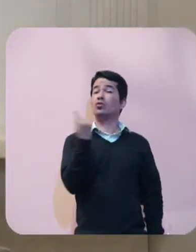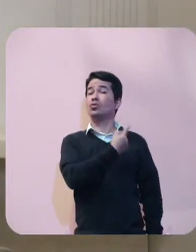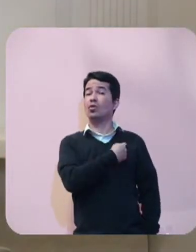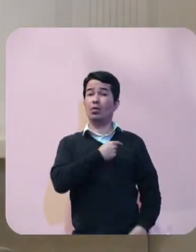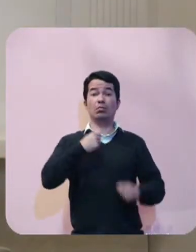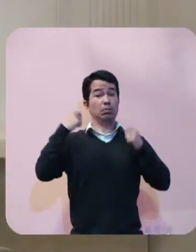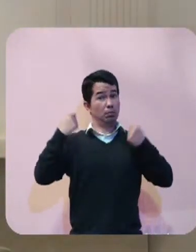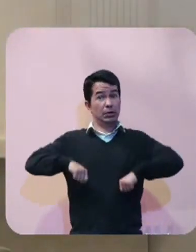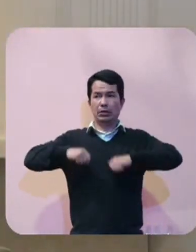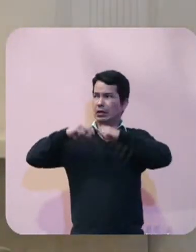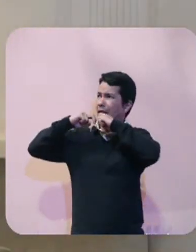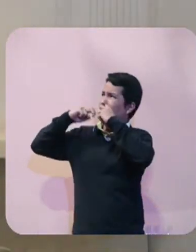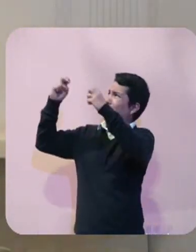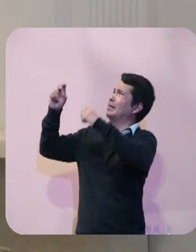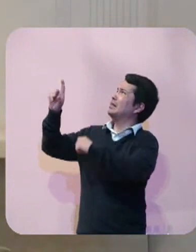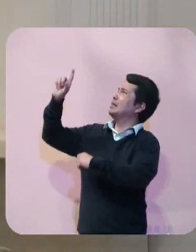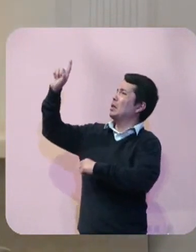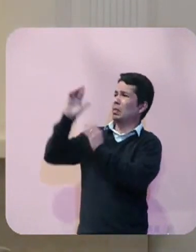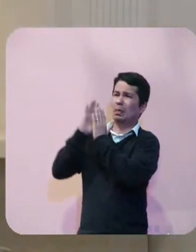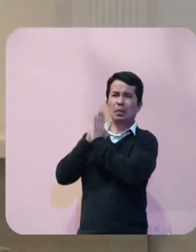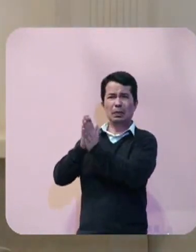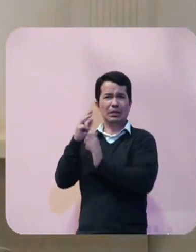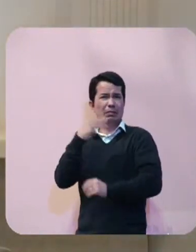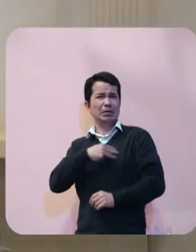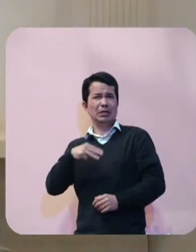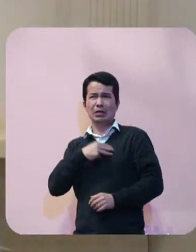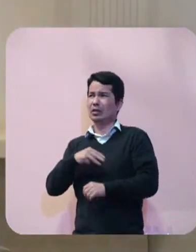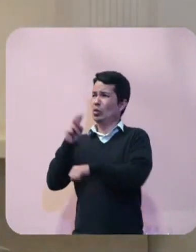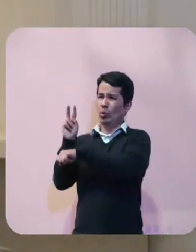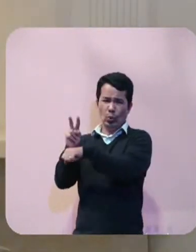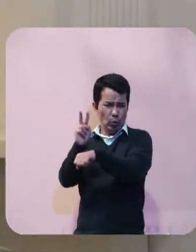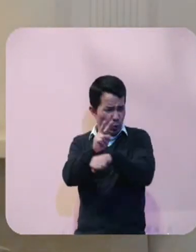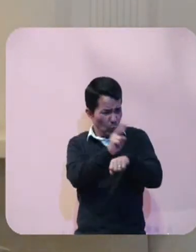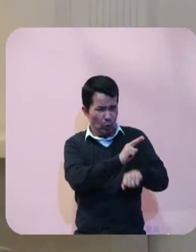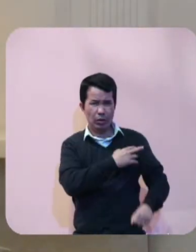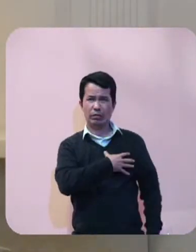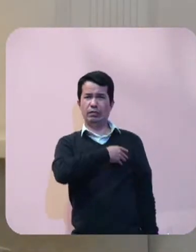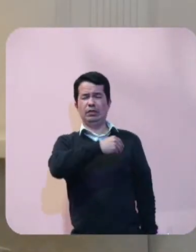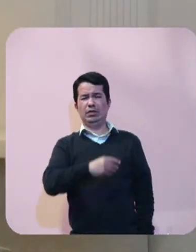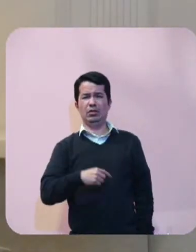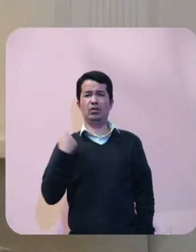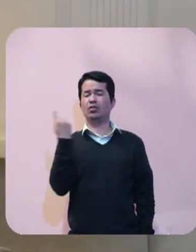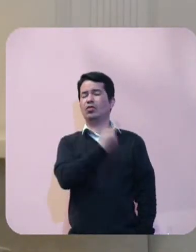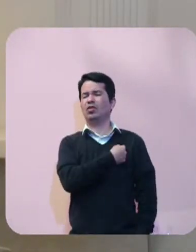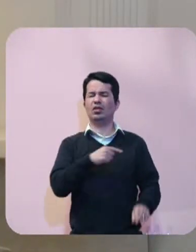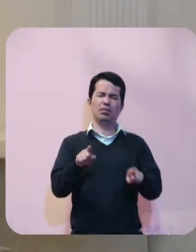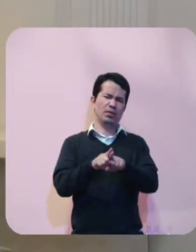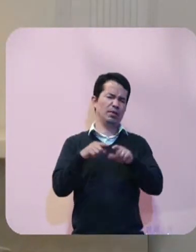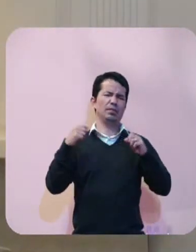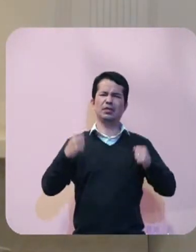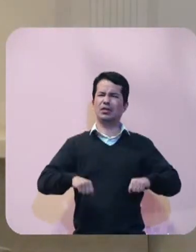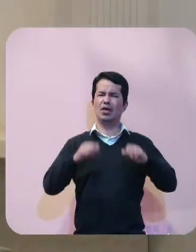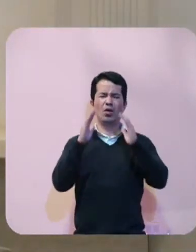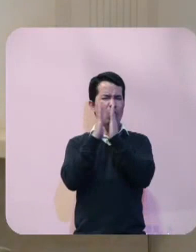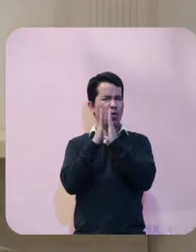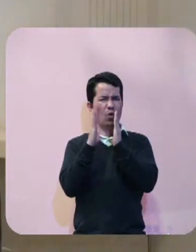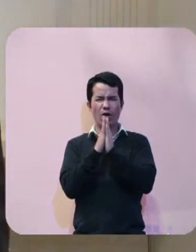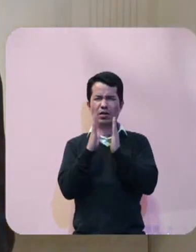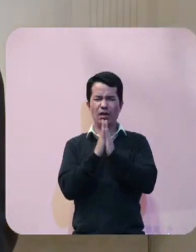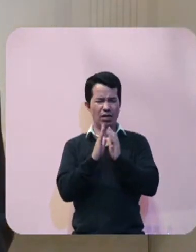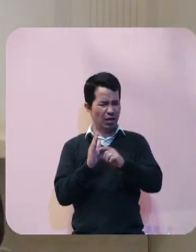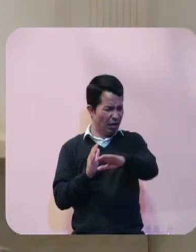mas o Senhor pode. Então protege o meu filho. Nós temos que orar pela conversão deles. E diz lá em 1